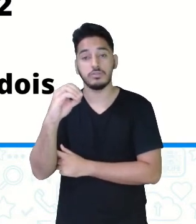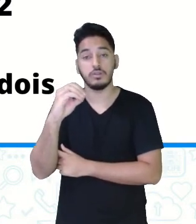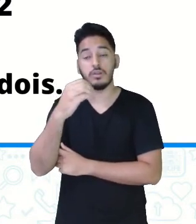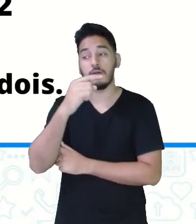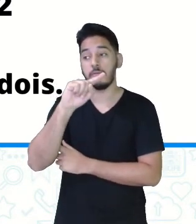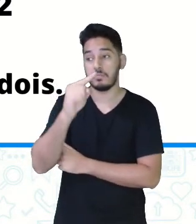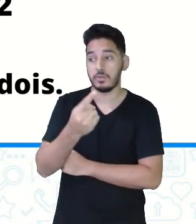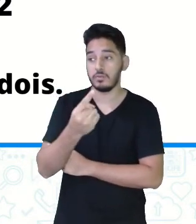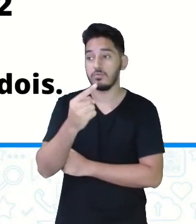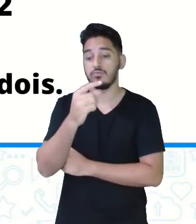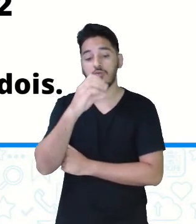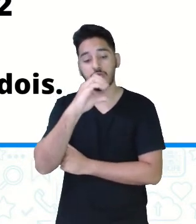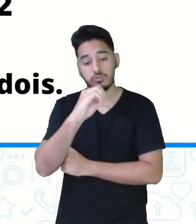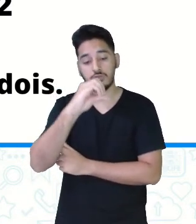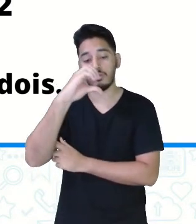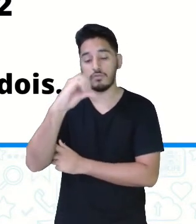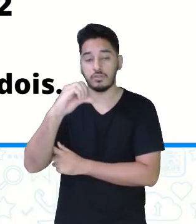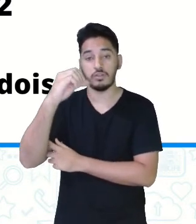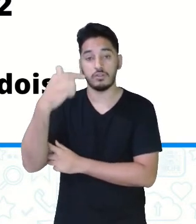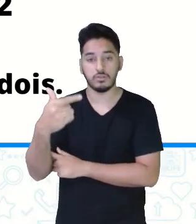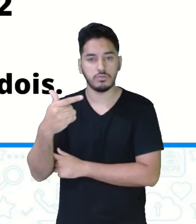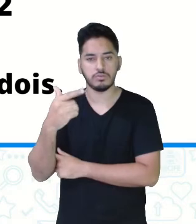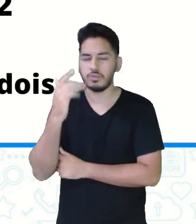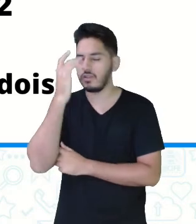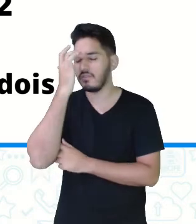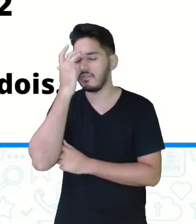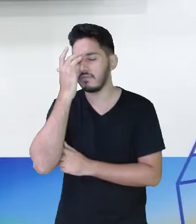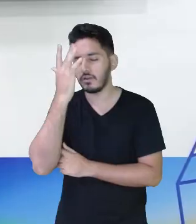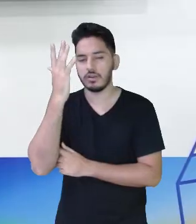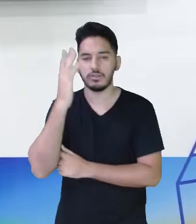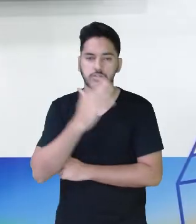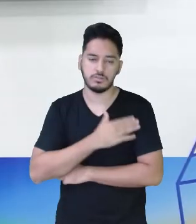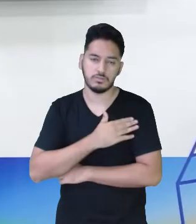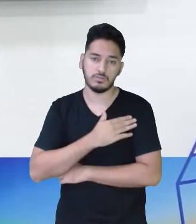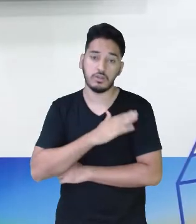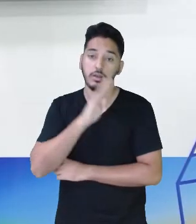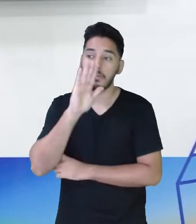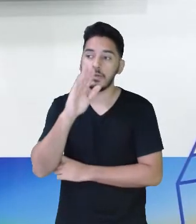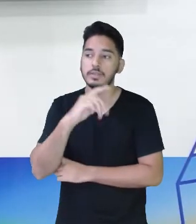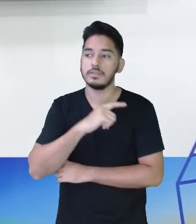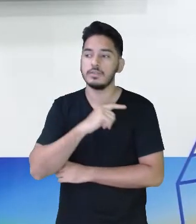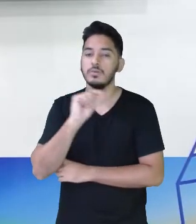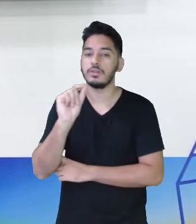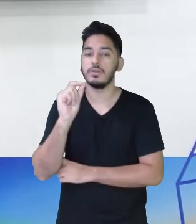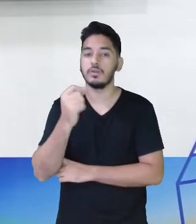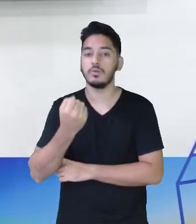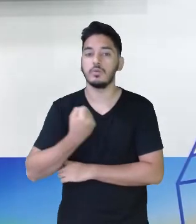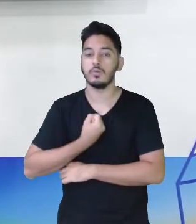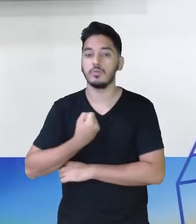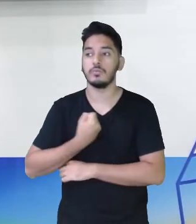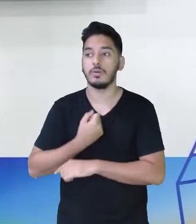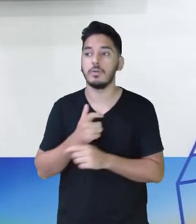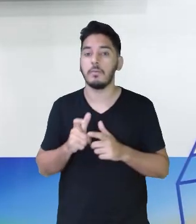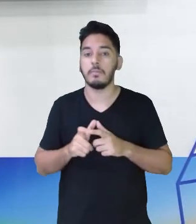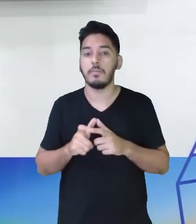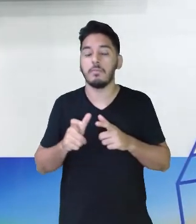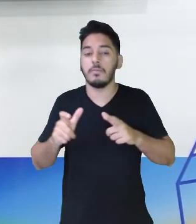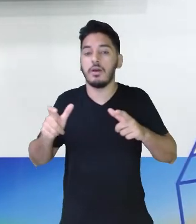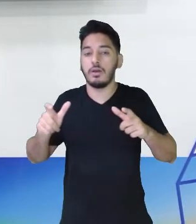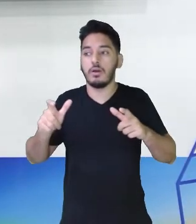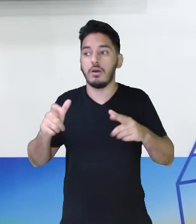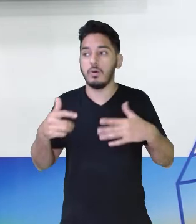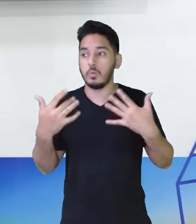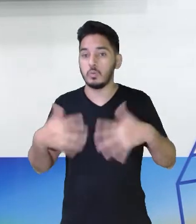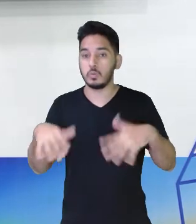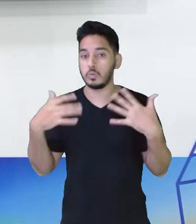1992. Olha que leitura maravilhosa. Fácil, né? Mas eu tenho ainda um número maior. Olha que